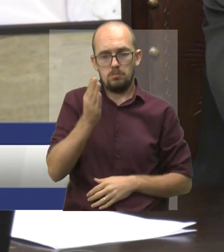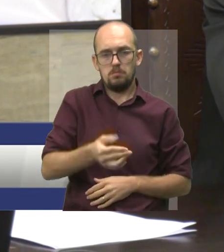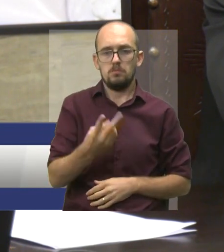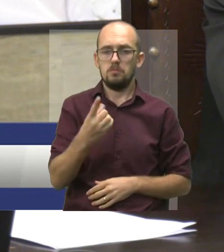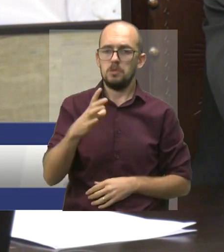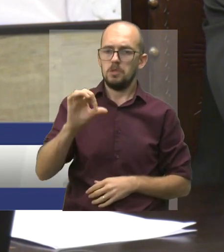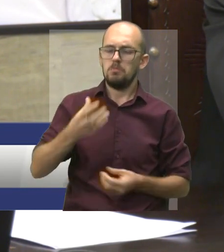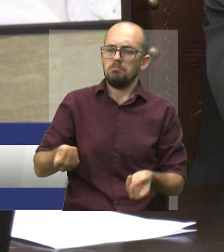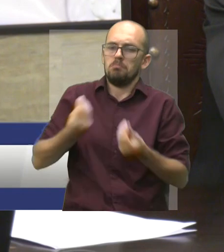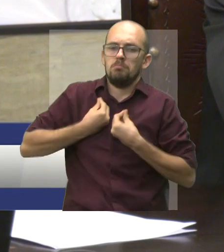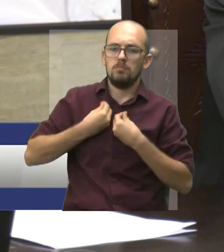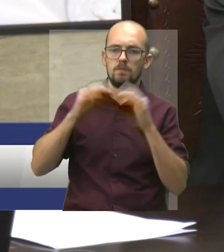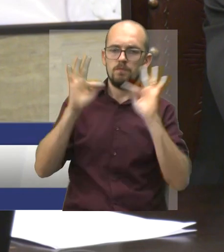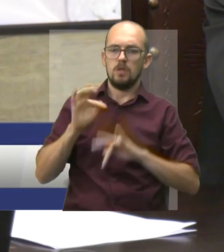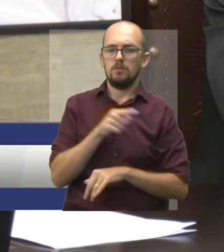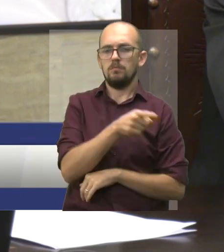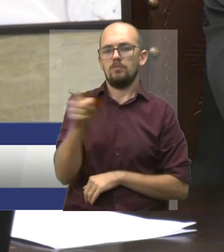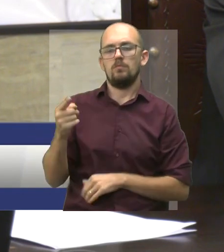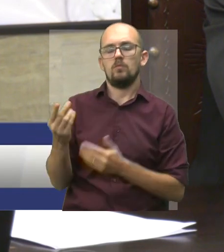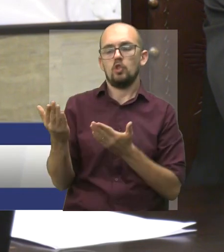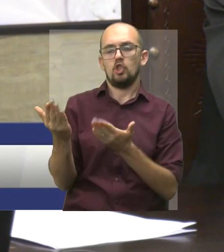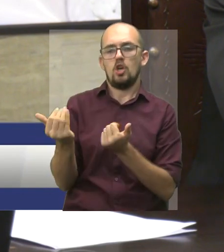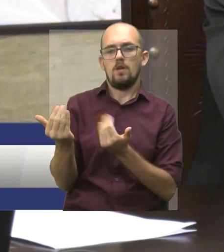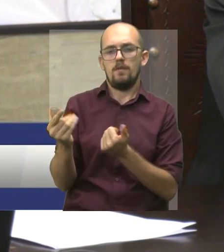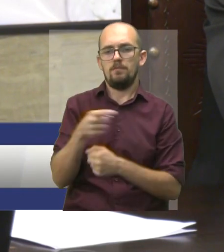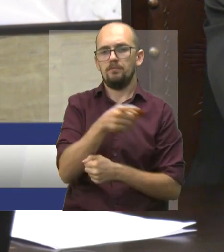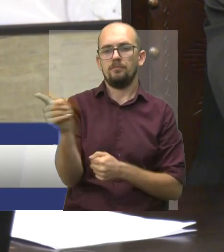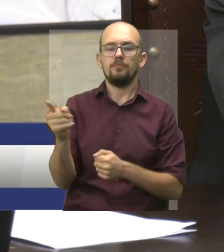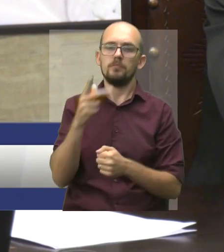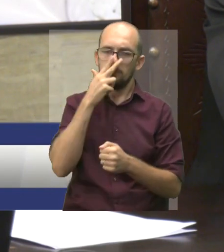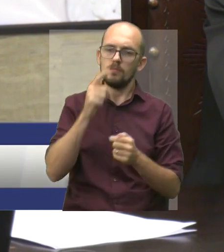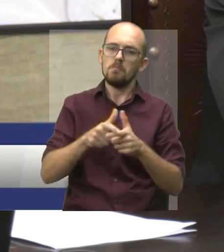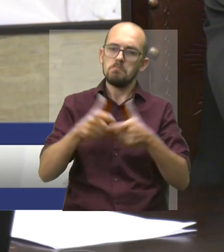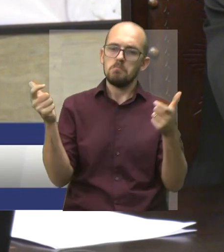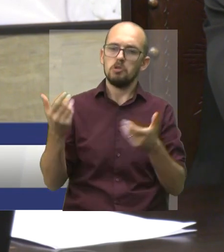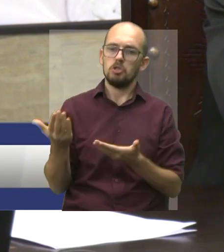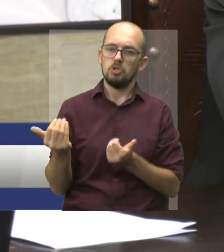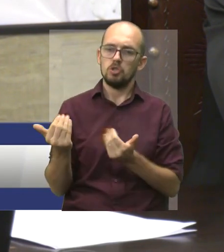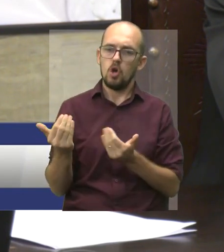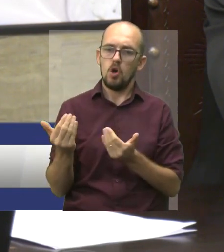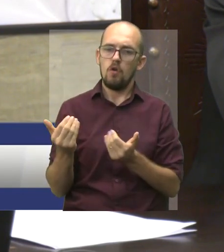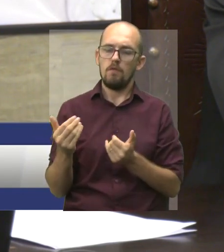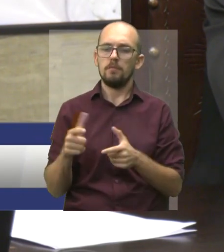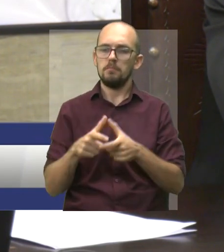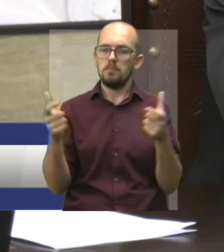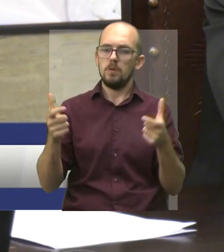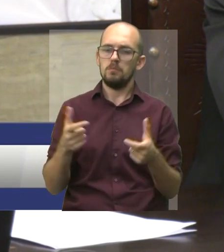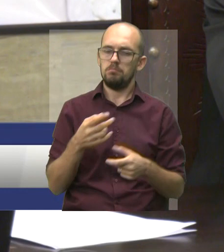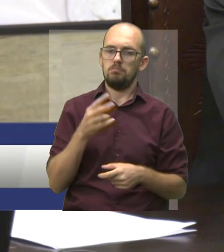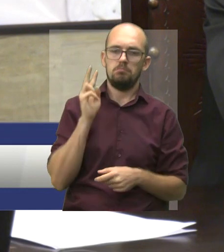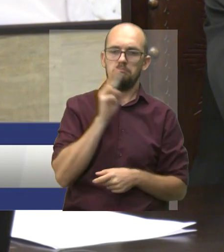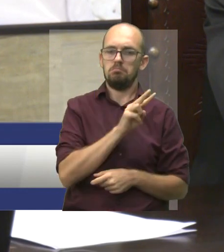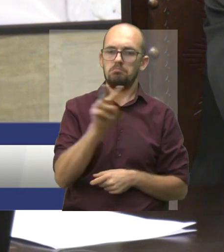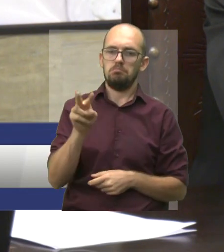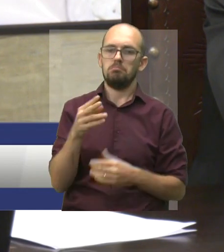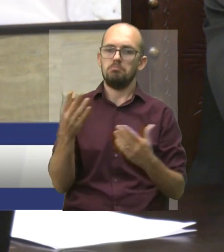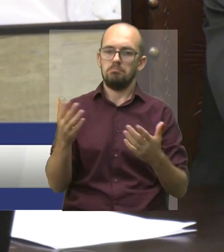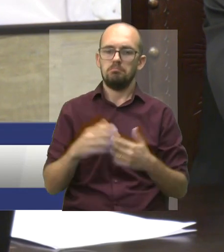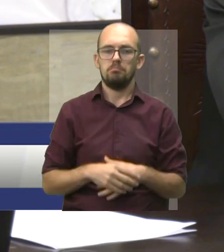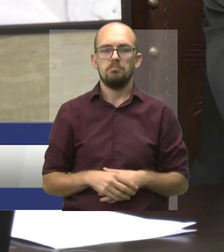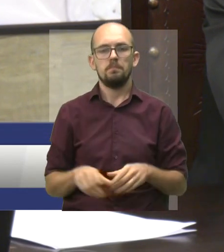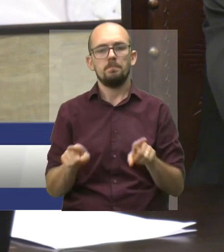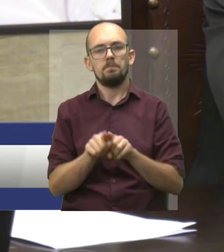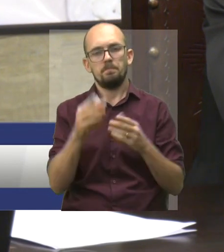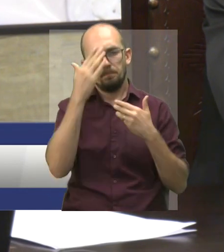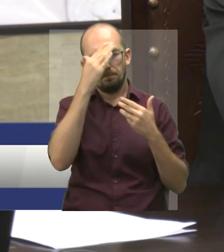feliz, porque jovens, a maioria, né, do público presente é um público jovem. Agradecer ao pessoal da